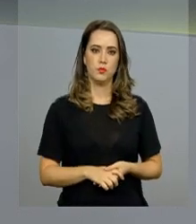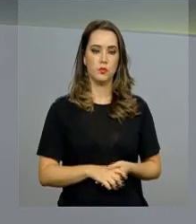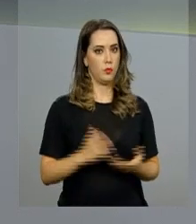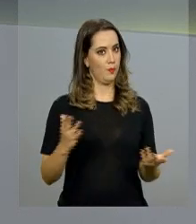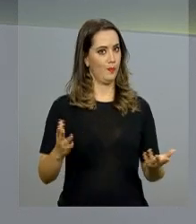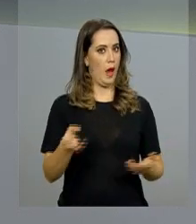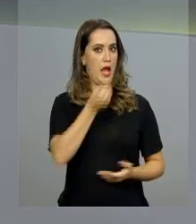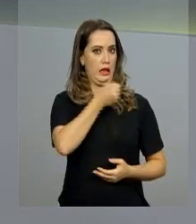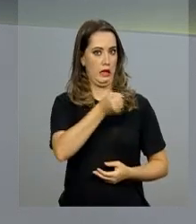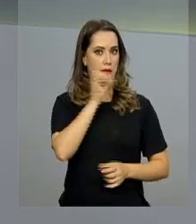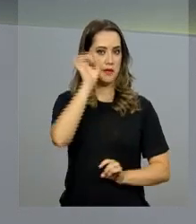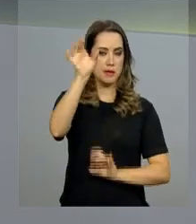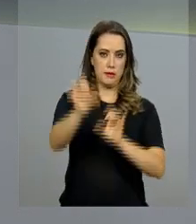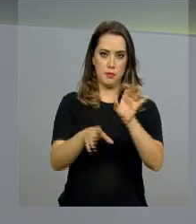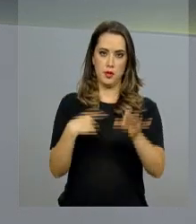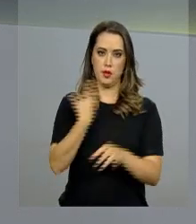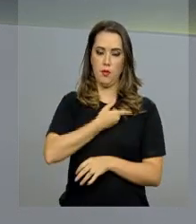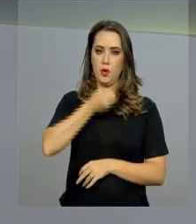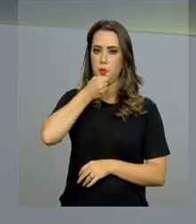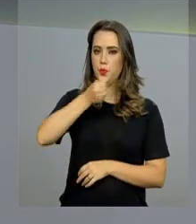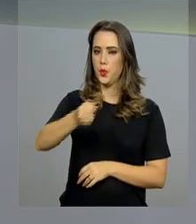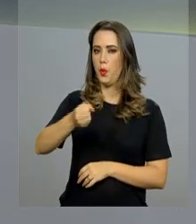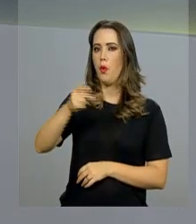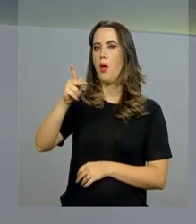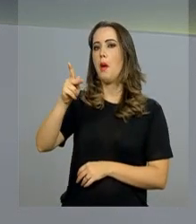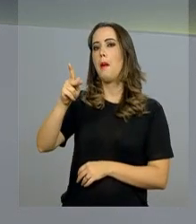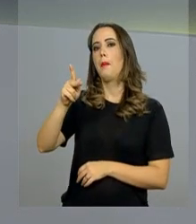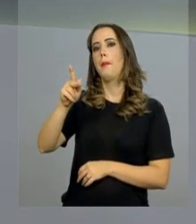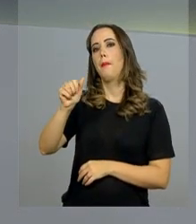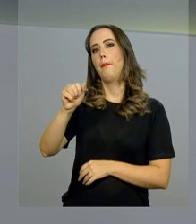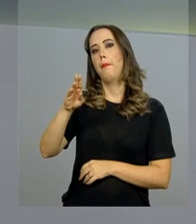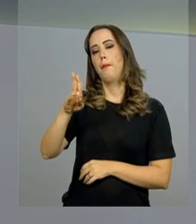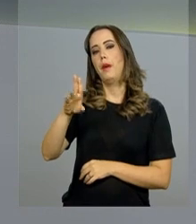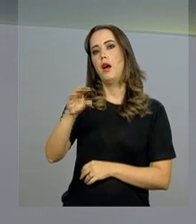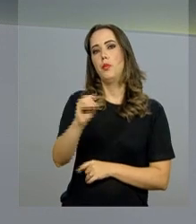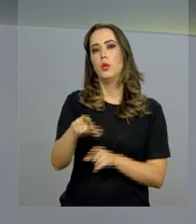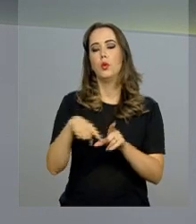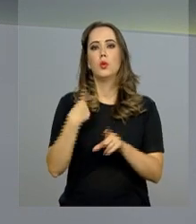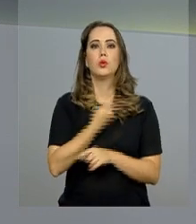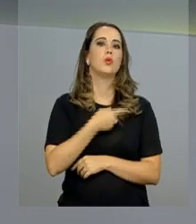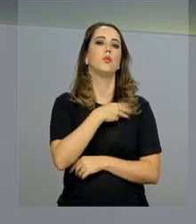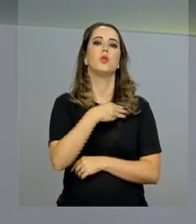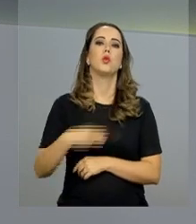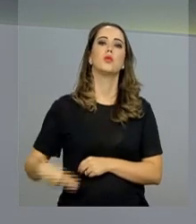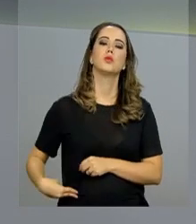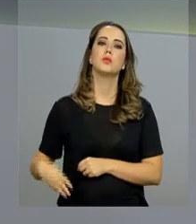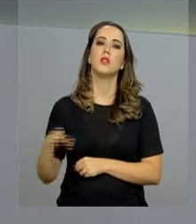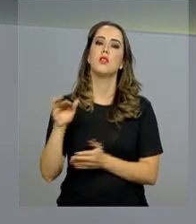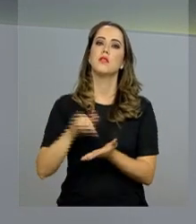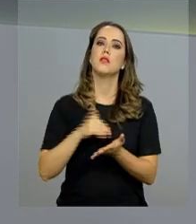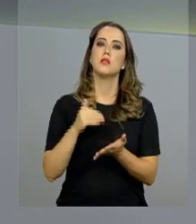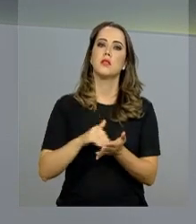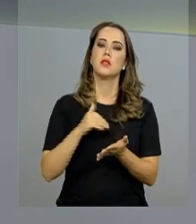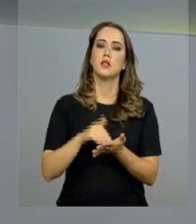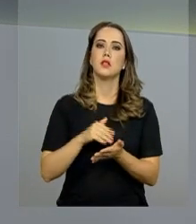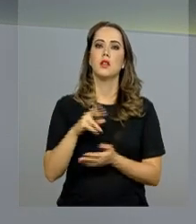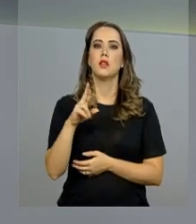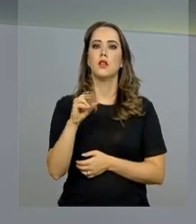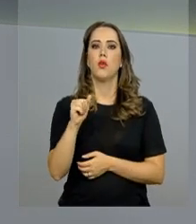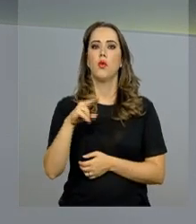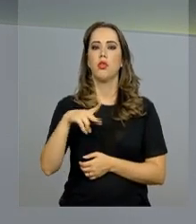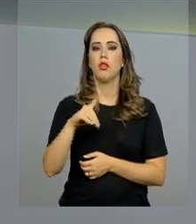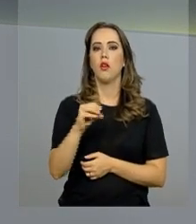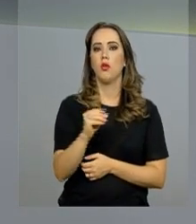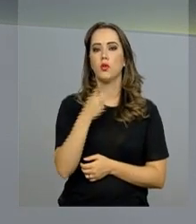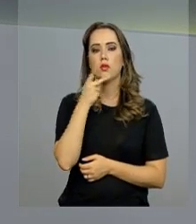em entrevista exclusiva para o nosso repórter pablo mundim o ministro da secretaria geral da presidência ronaldo fonseca disse